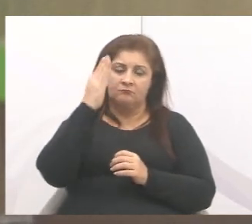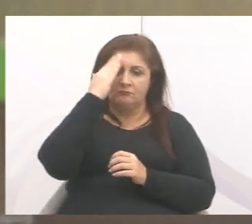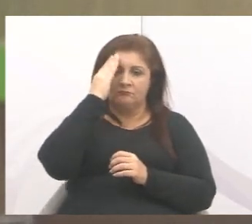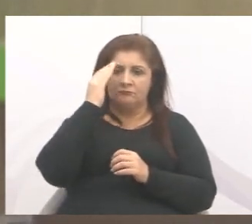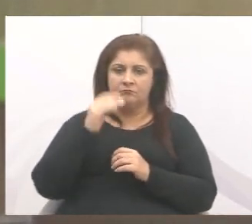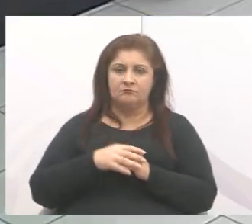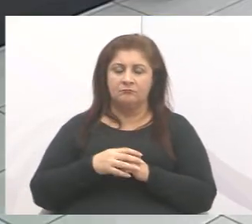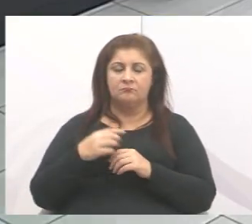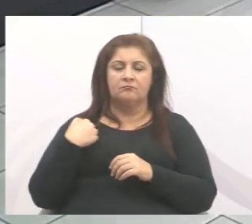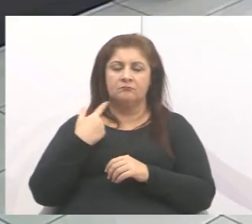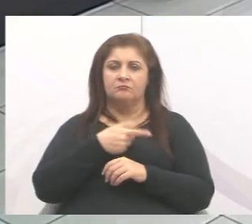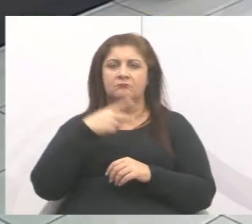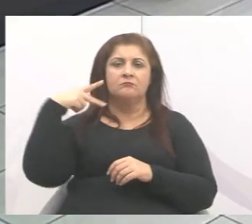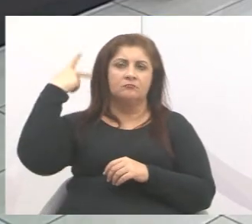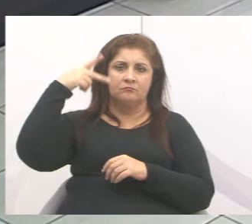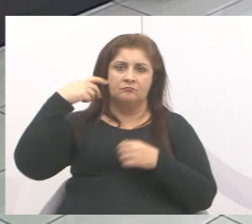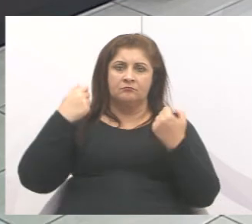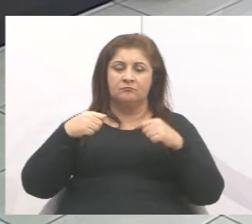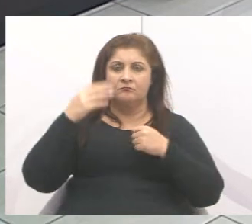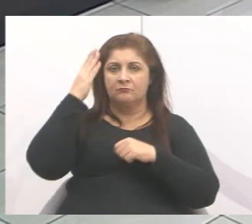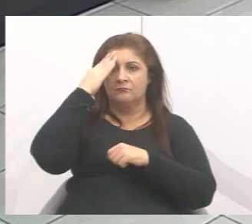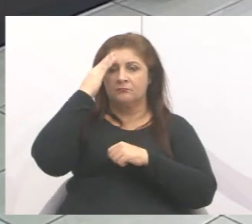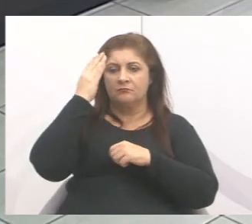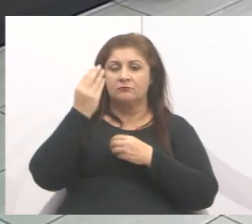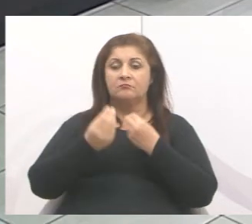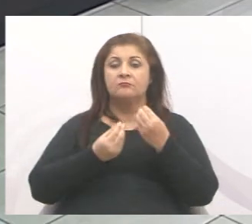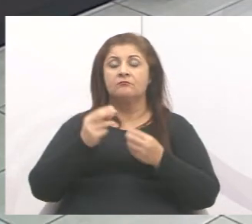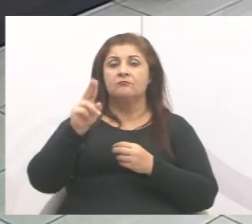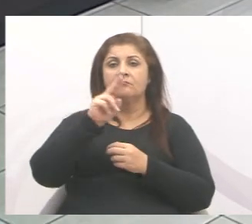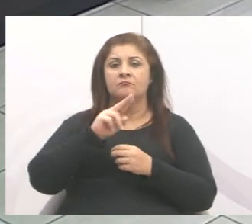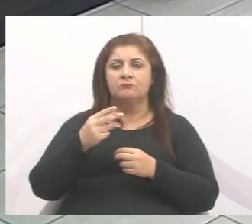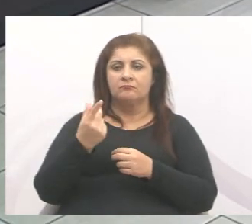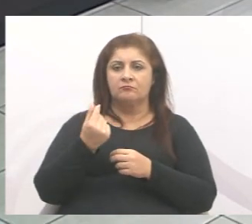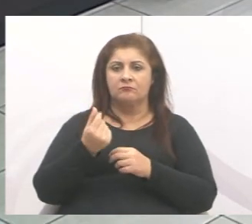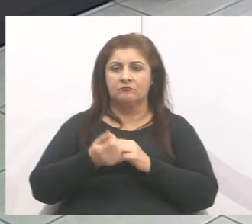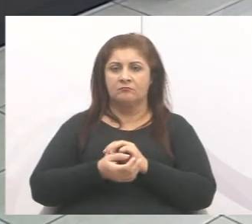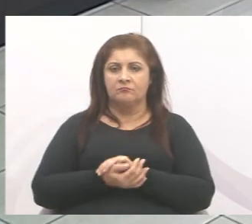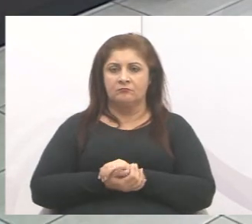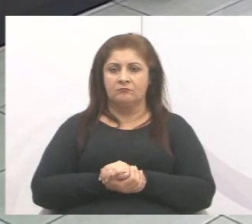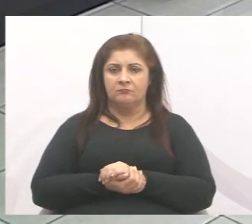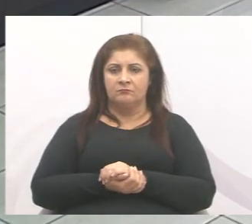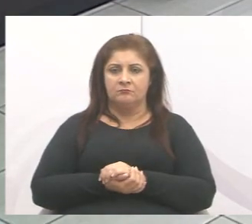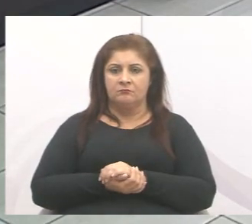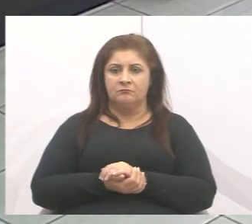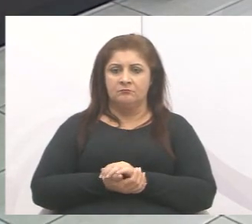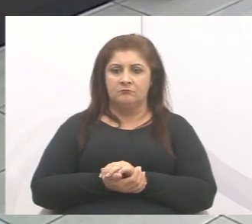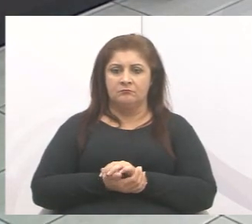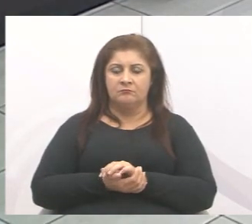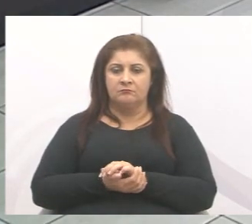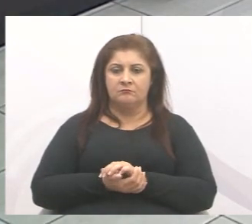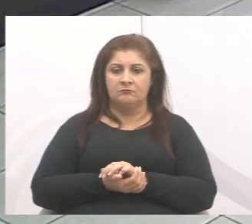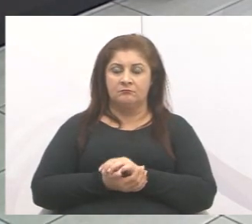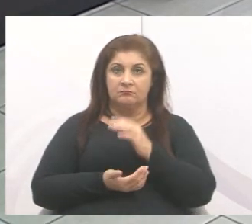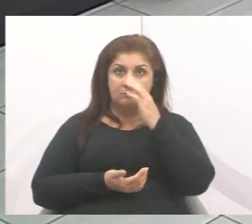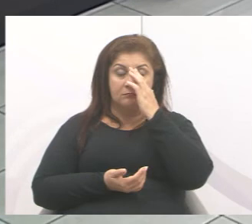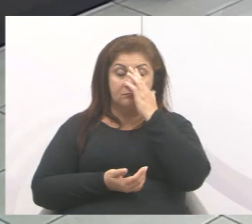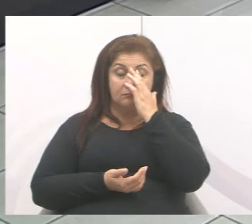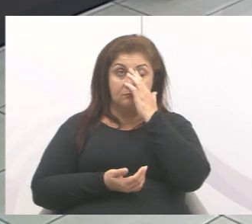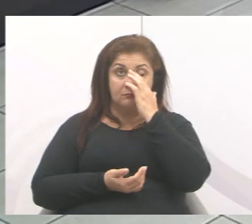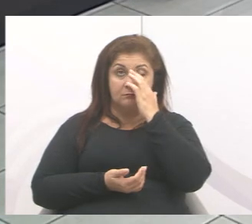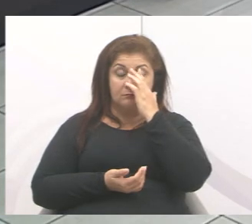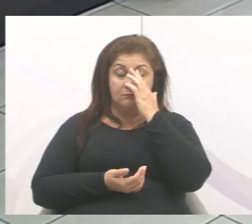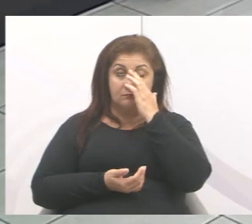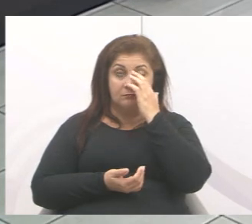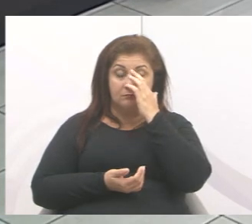vereadores e temos que saber como que está sendo gasto o dinheiro público. Agora, falando sobre